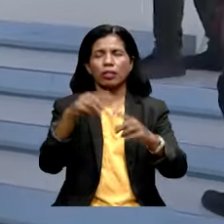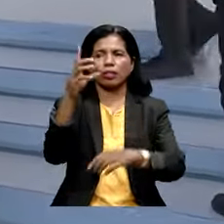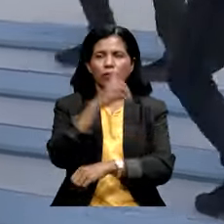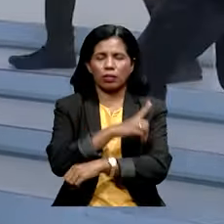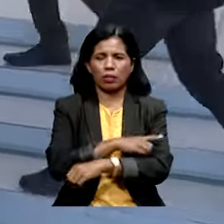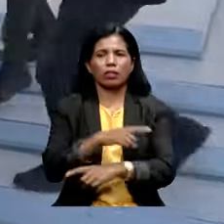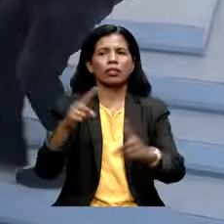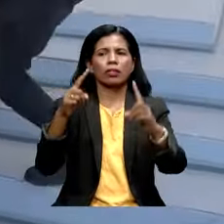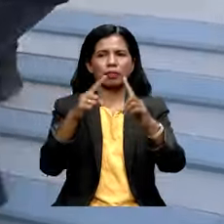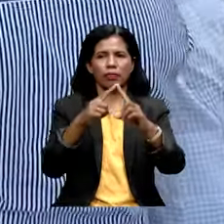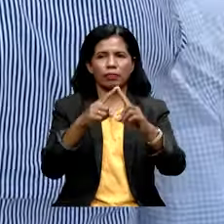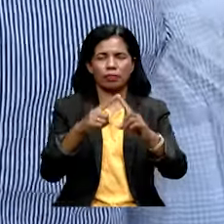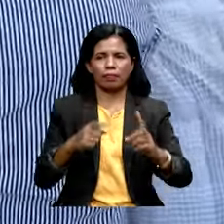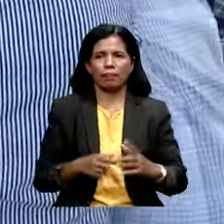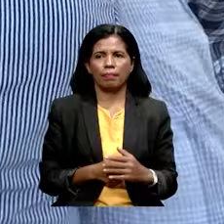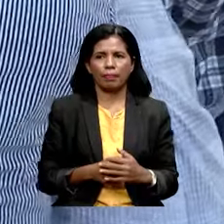mosto ona